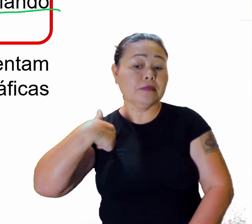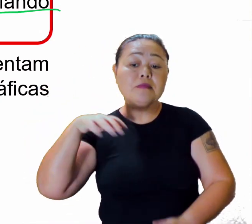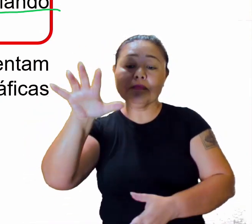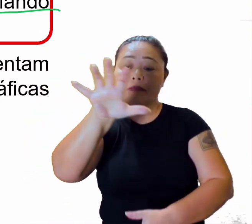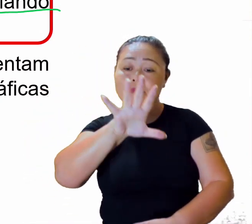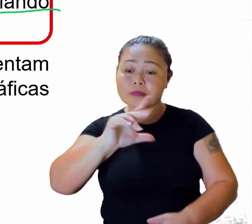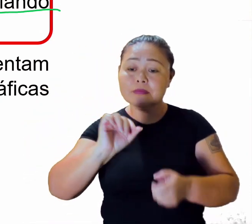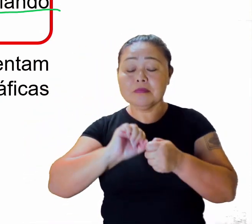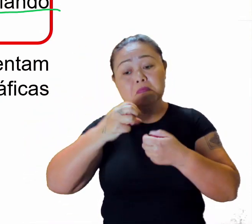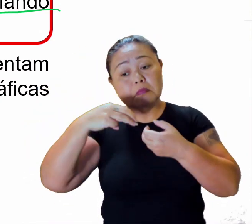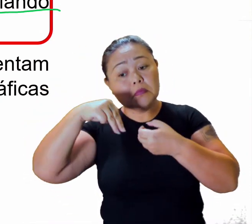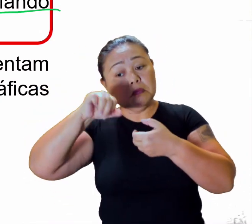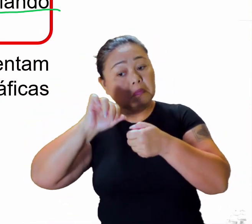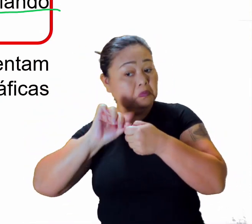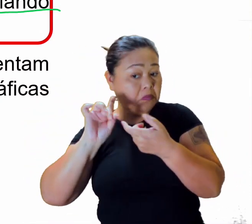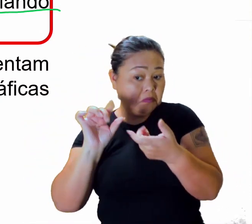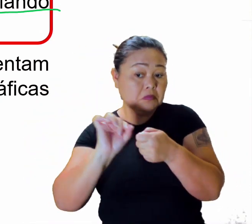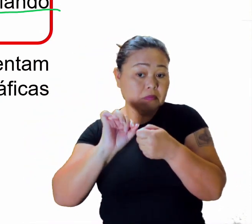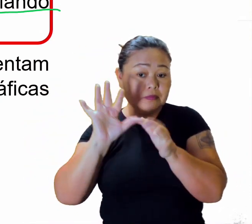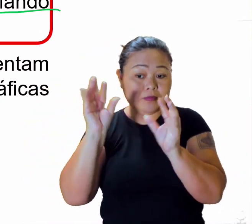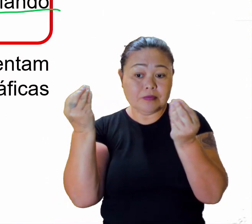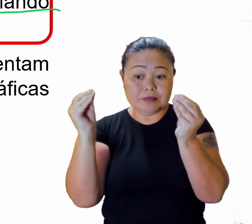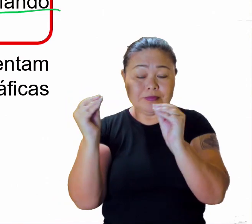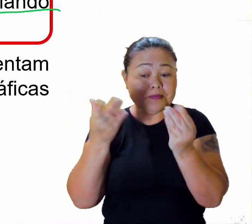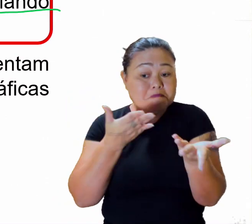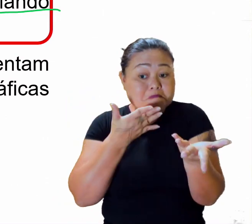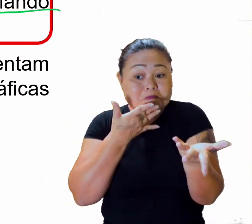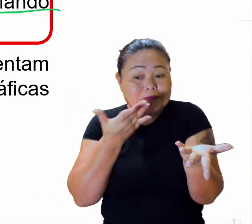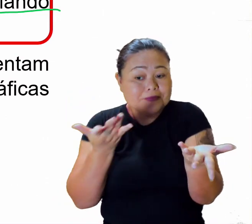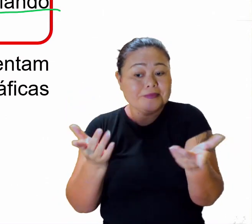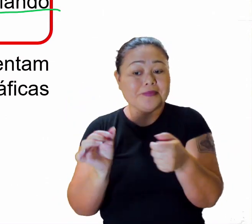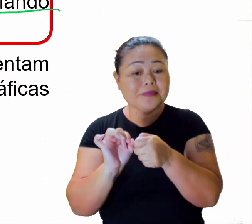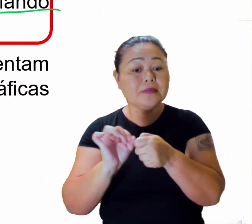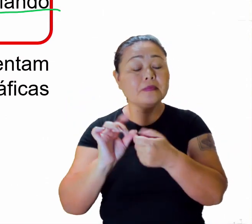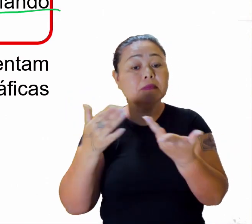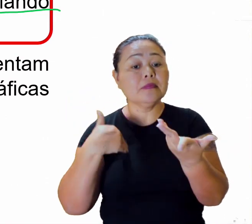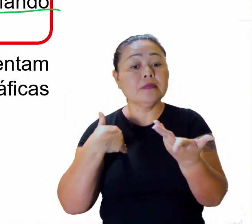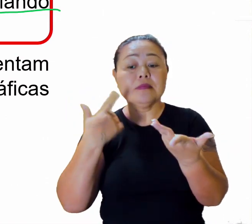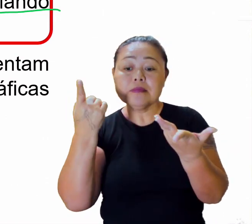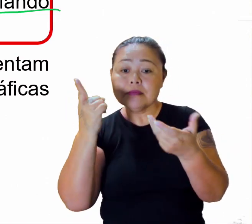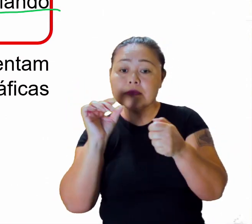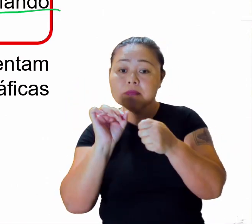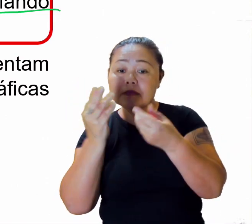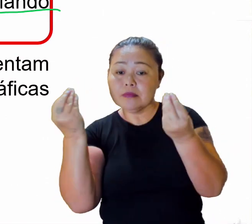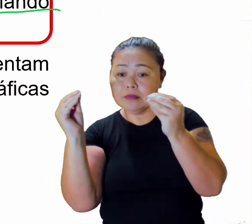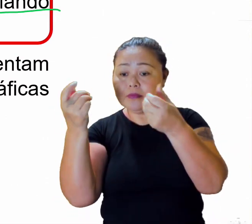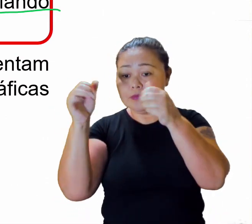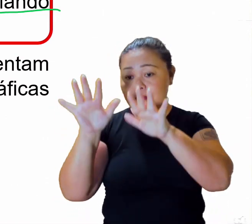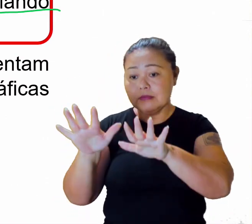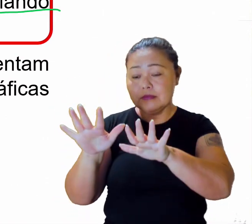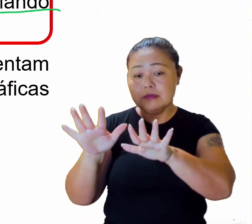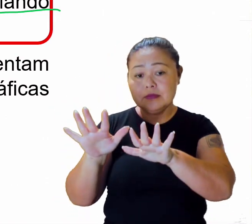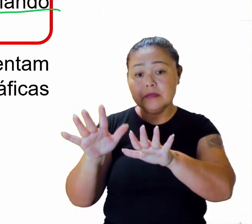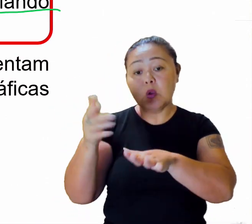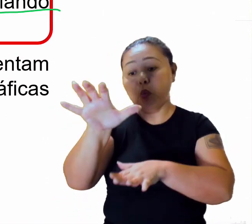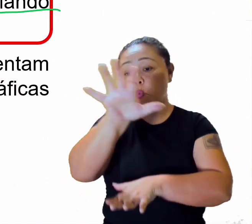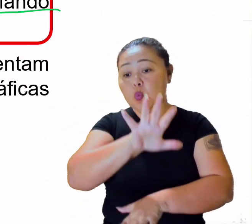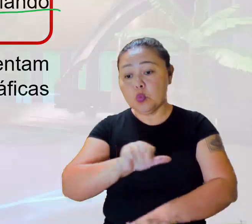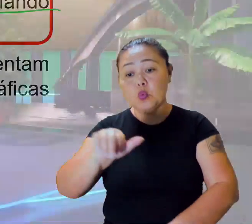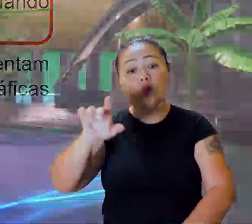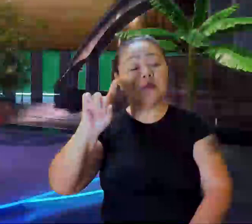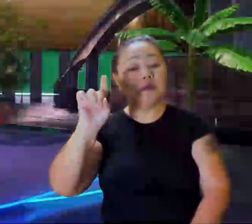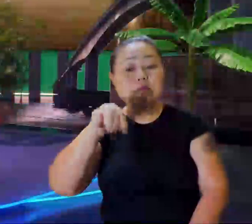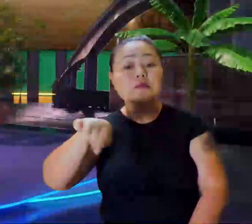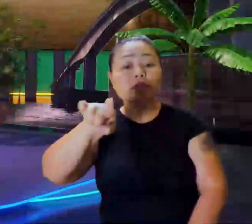até botar a cidade média aí, isso aí até com mais mamão com açúcar, né? Com certeza. Mas aí, só para complicar um pouquinho, deixamos ali, né? É isso mesmo. Outras regiões. Mas